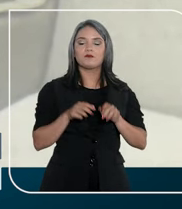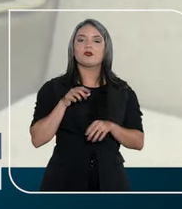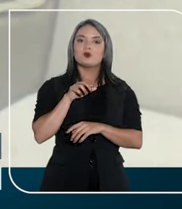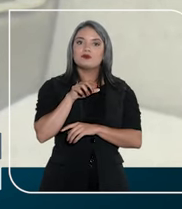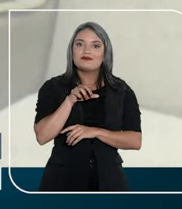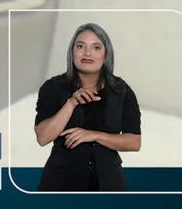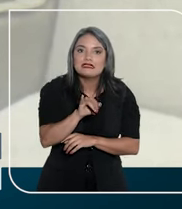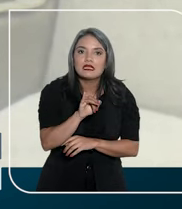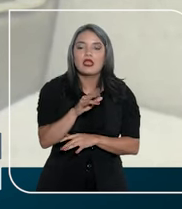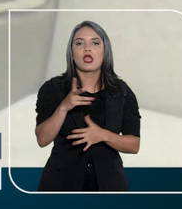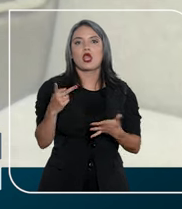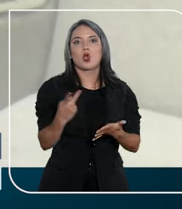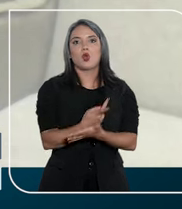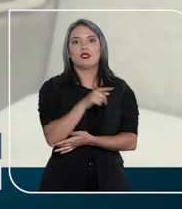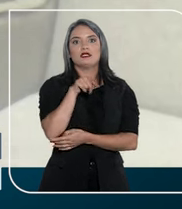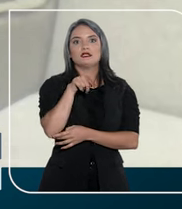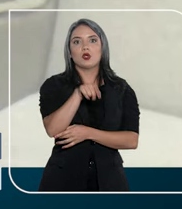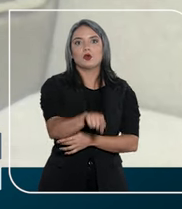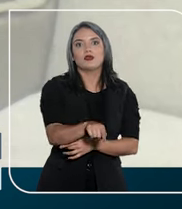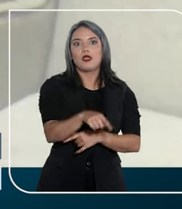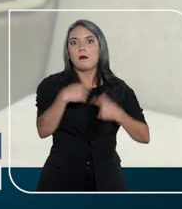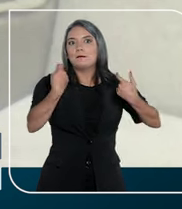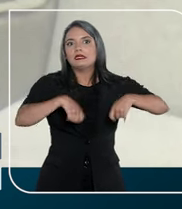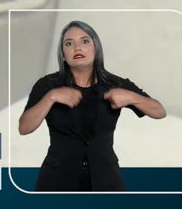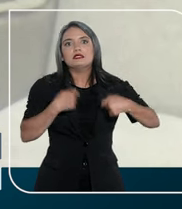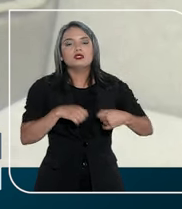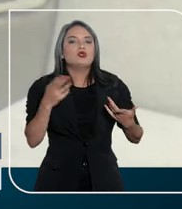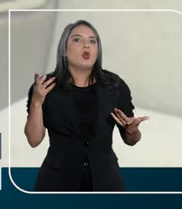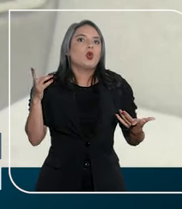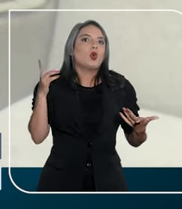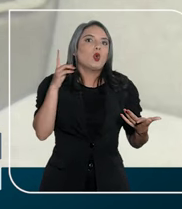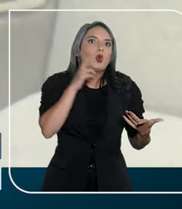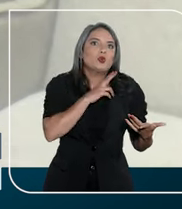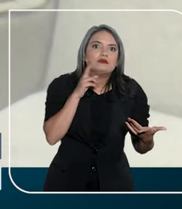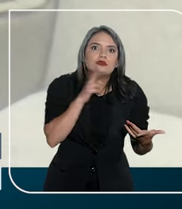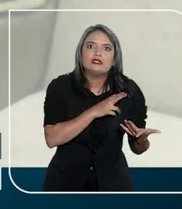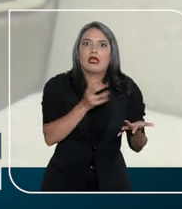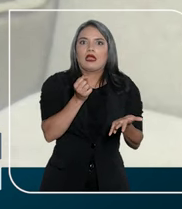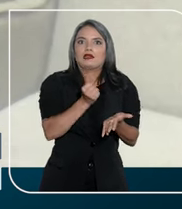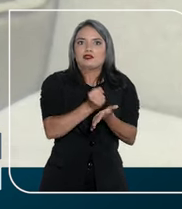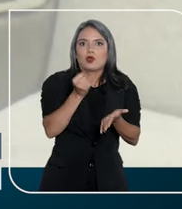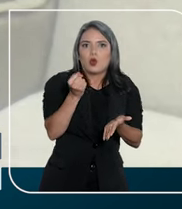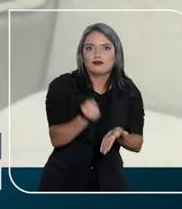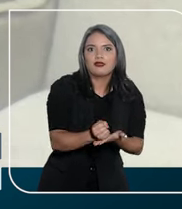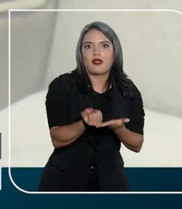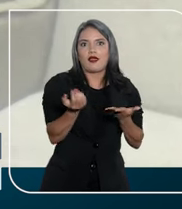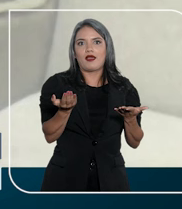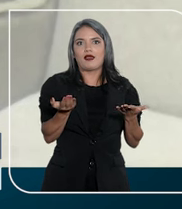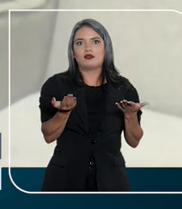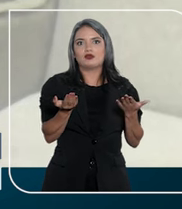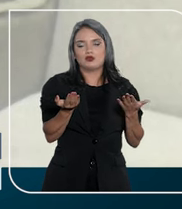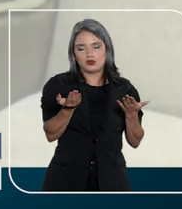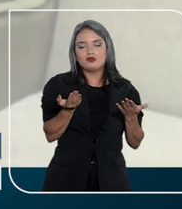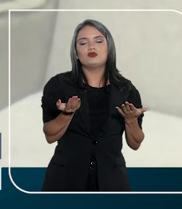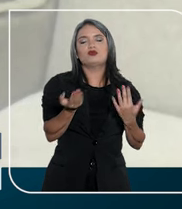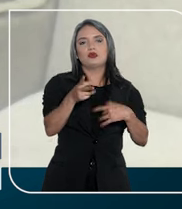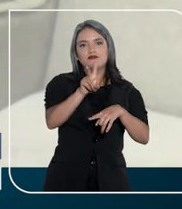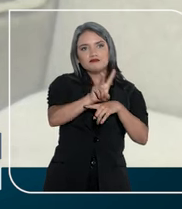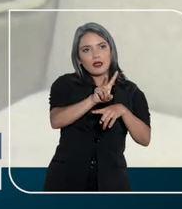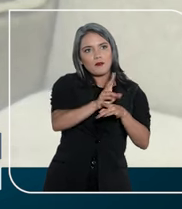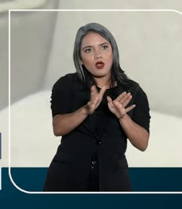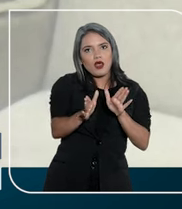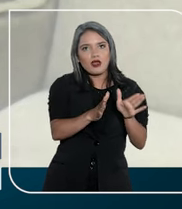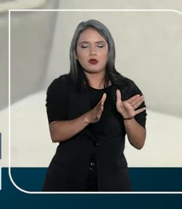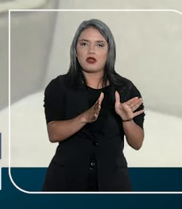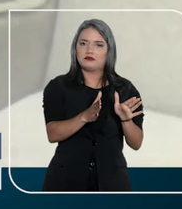situação de excepcional interesse público em que se poderia realizar uma seleção para contratação temporária,